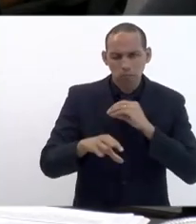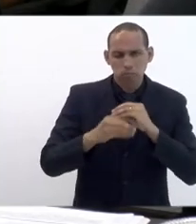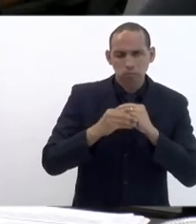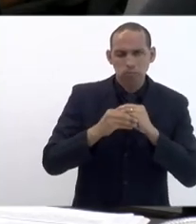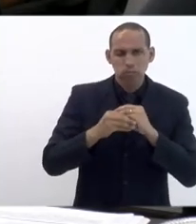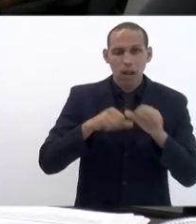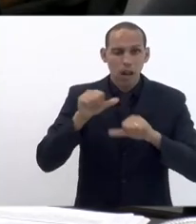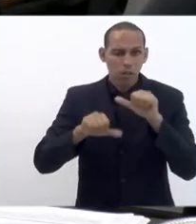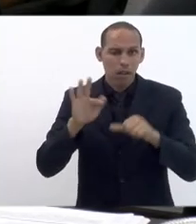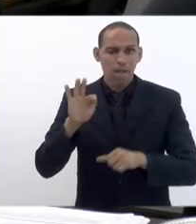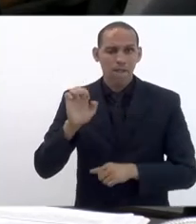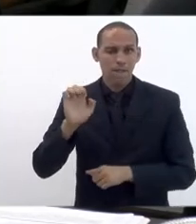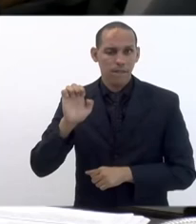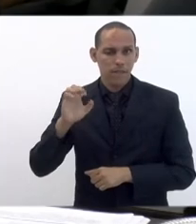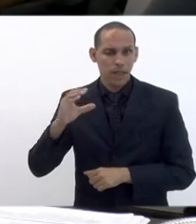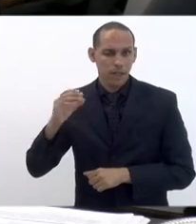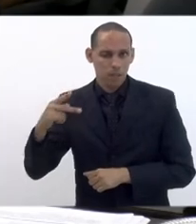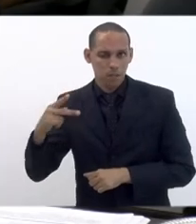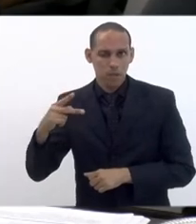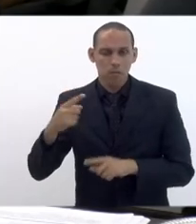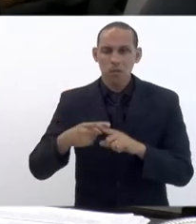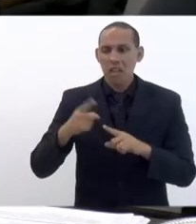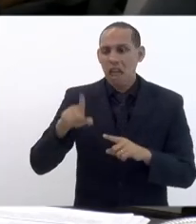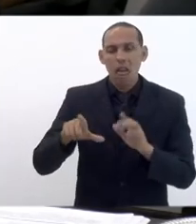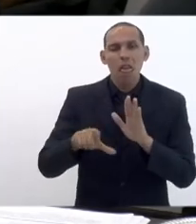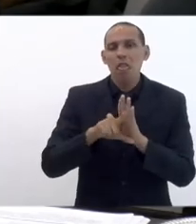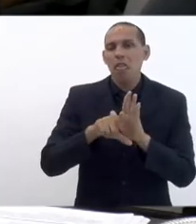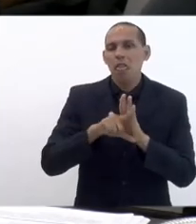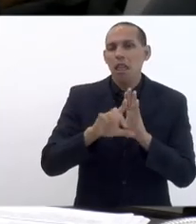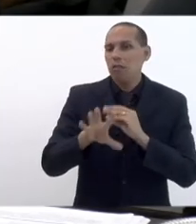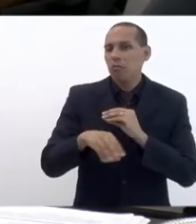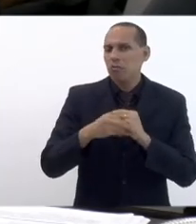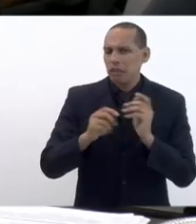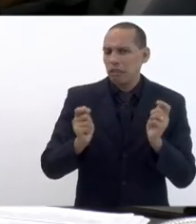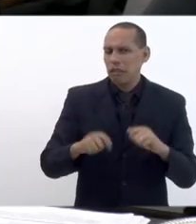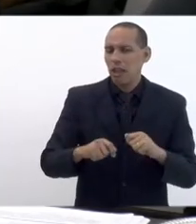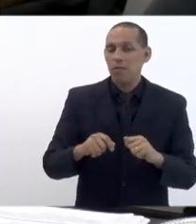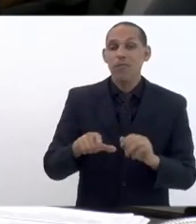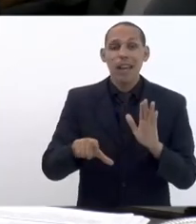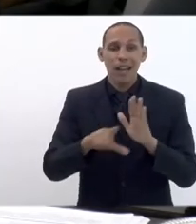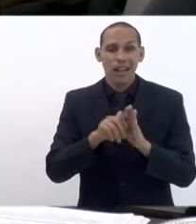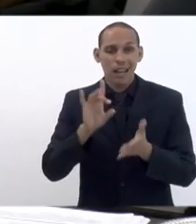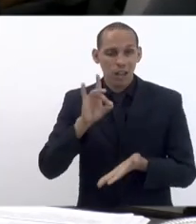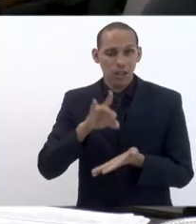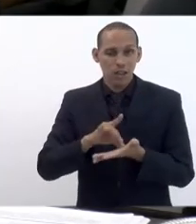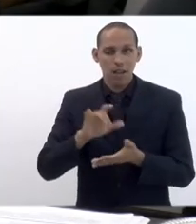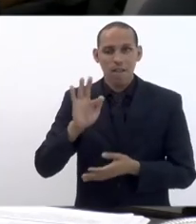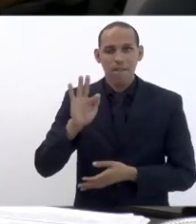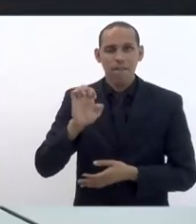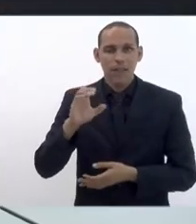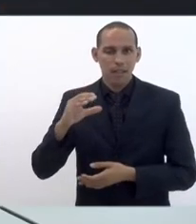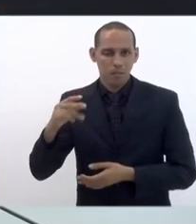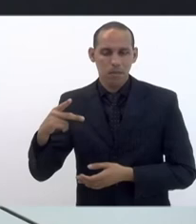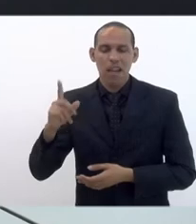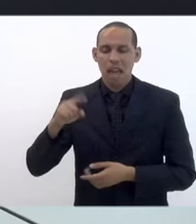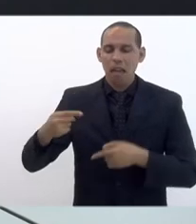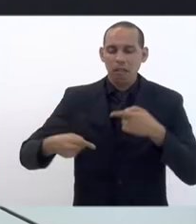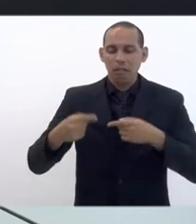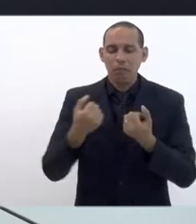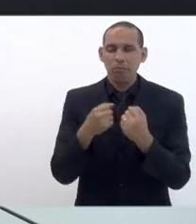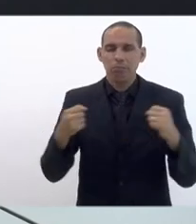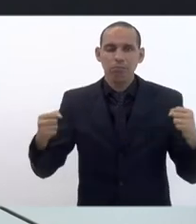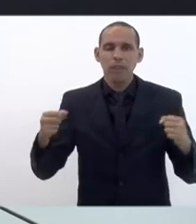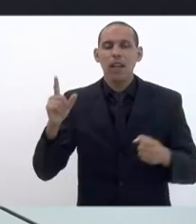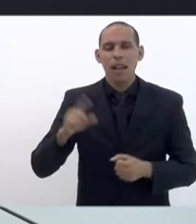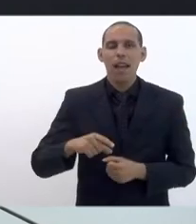complementar. Eu não sei se a gente pode fazer uma alteração por via de lei. A lei original do FEC, isso aí foi uma discussão grande. Ela é